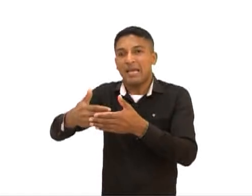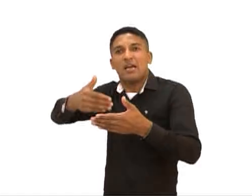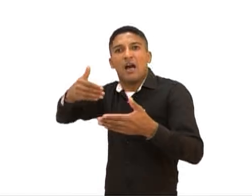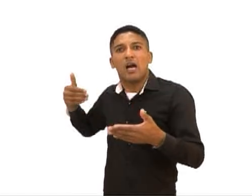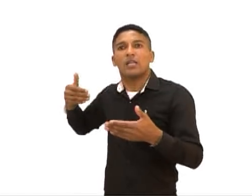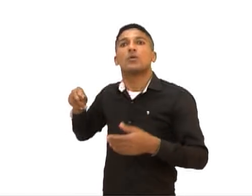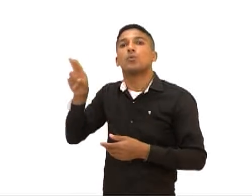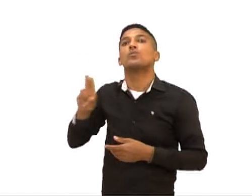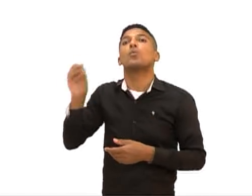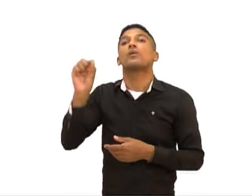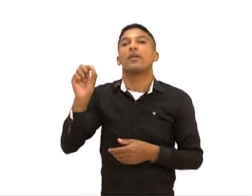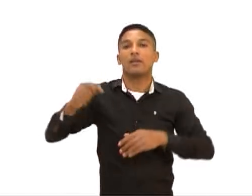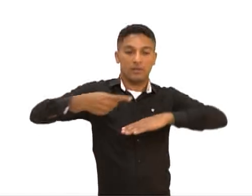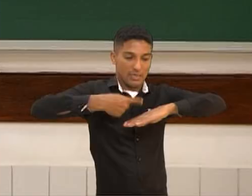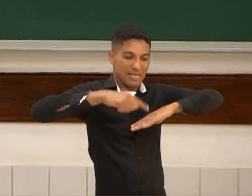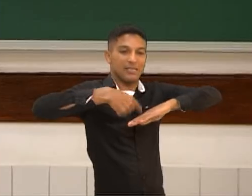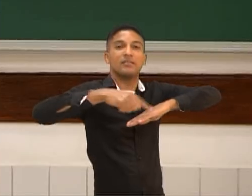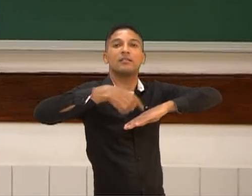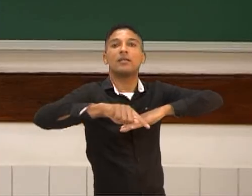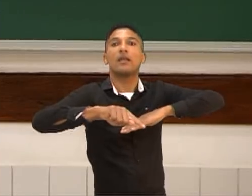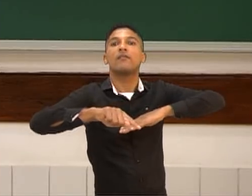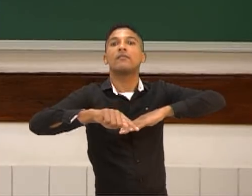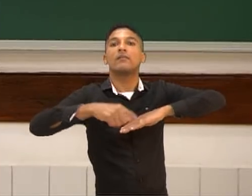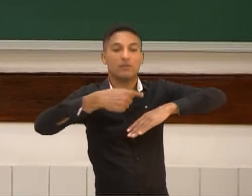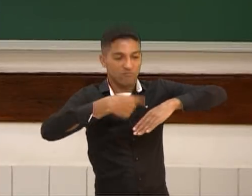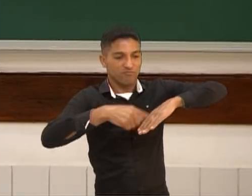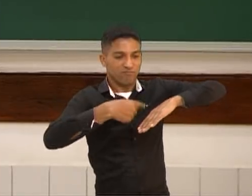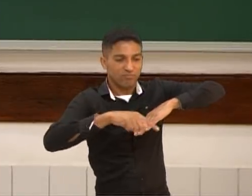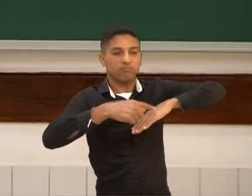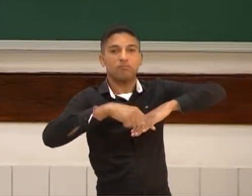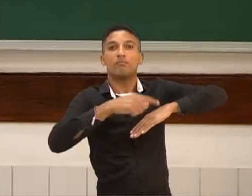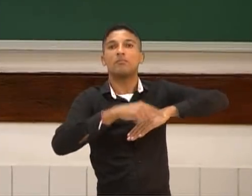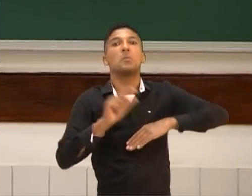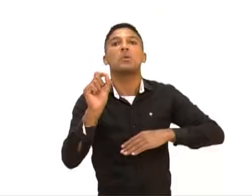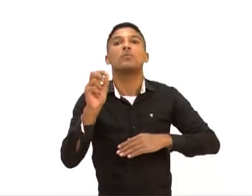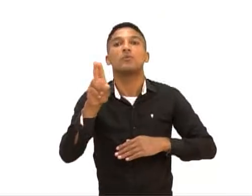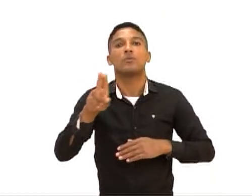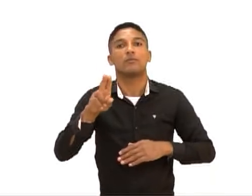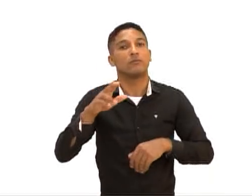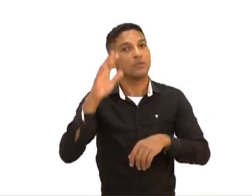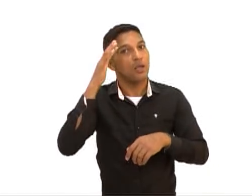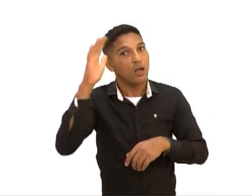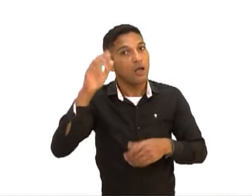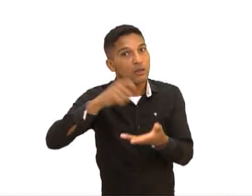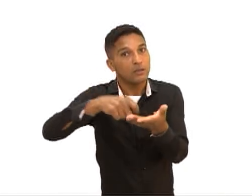utilizado? Eu vou deixar vocês lendo e refletindo sobre essa questão e a gente retorna na sequência.